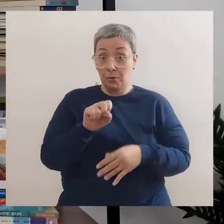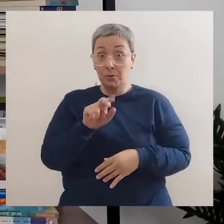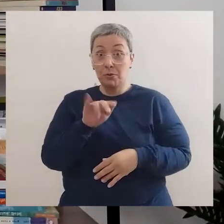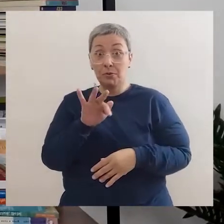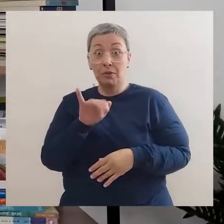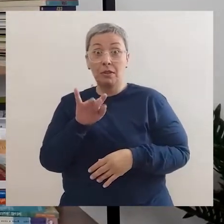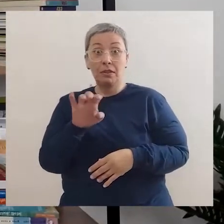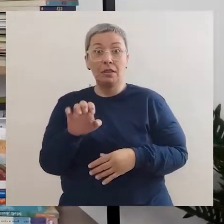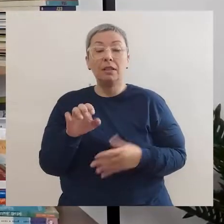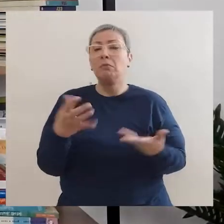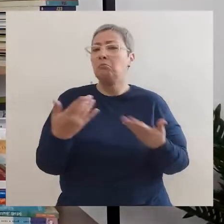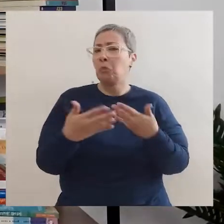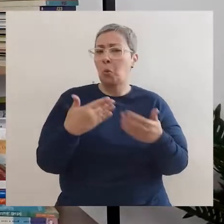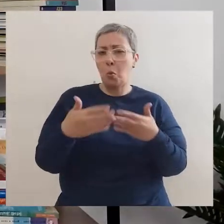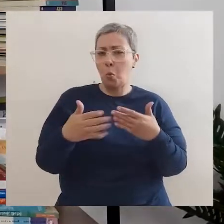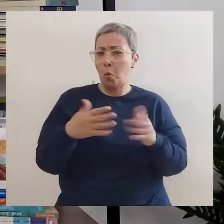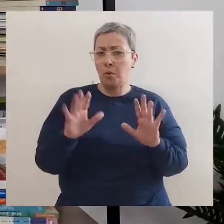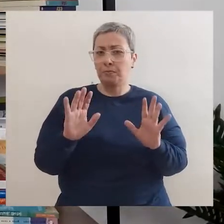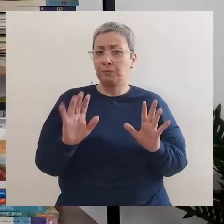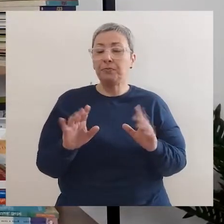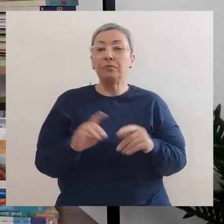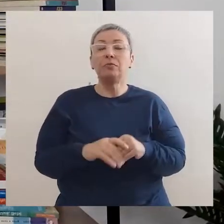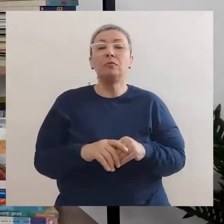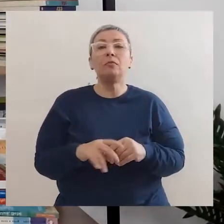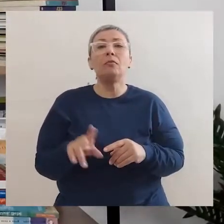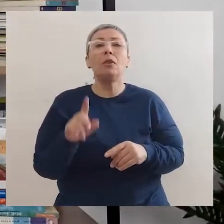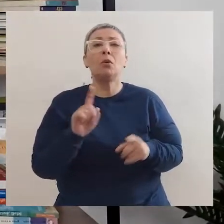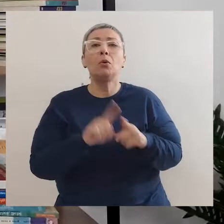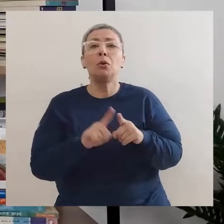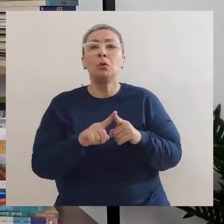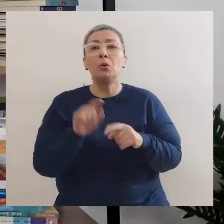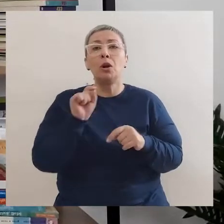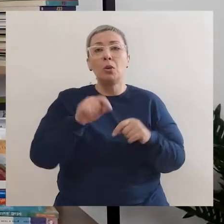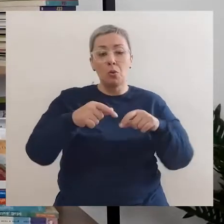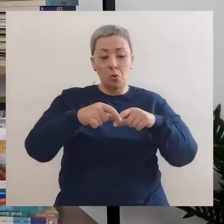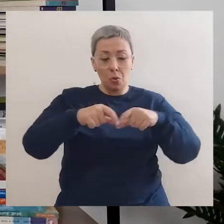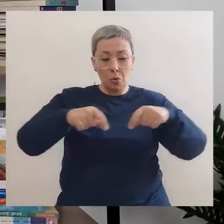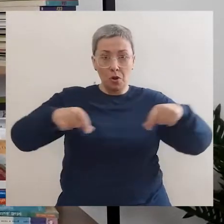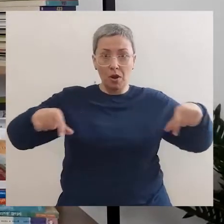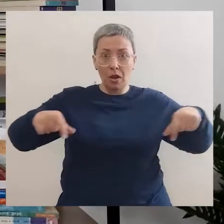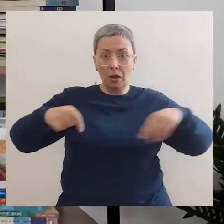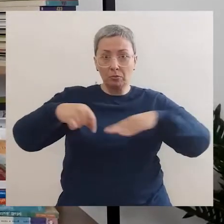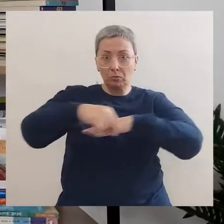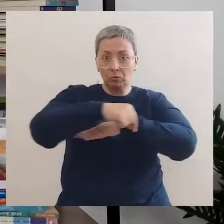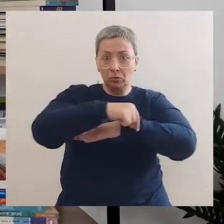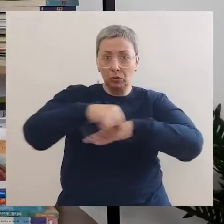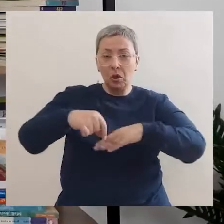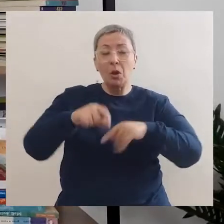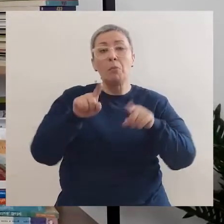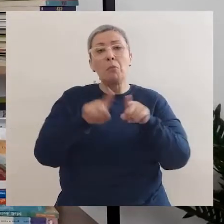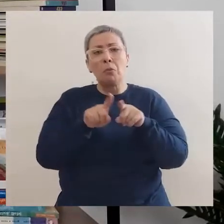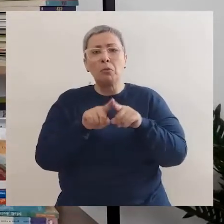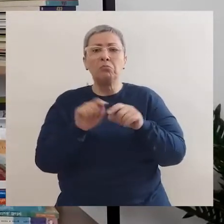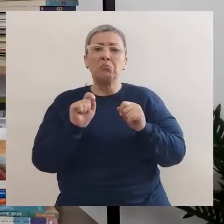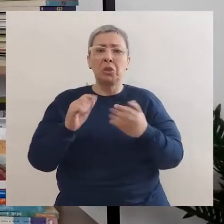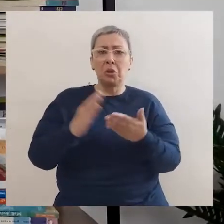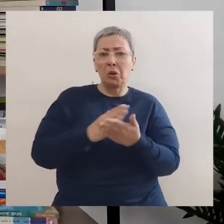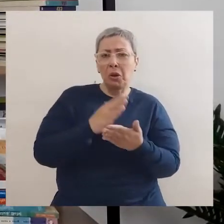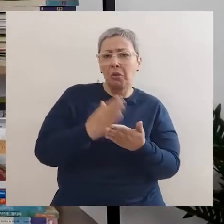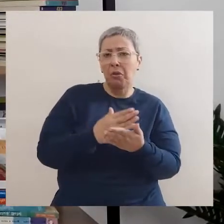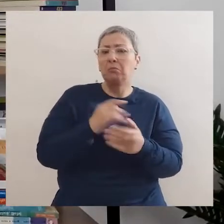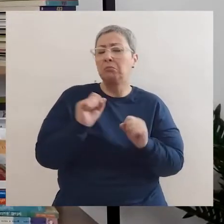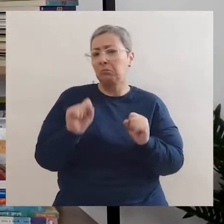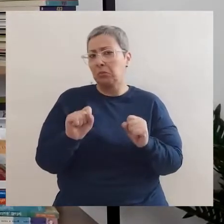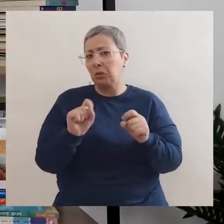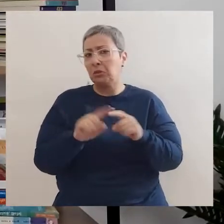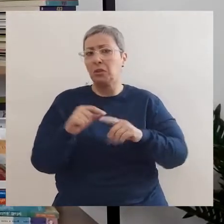você quiser usar linhas retas, né? Ou se você não quiser, se você não se sentir à vontade, faz a mão